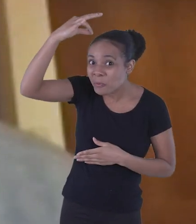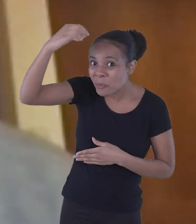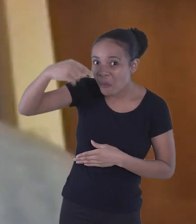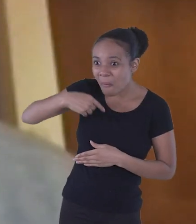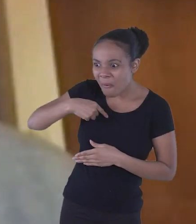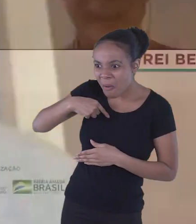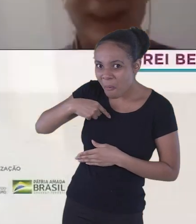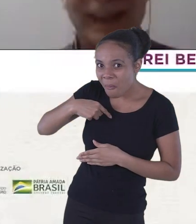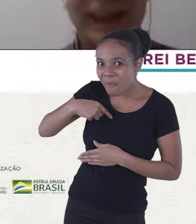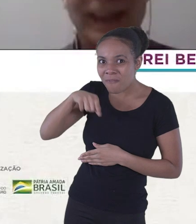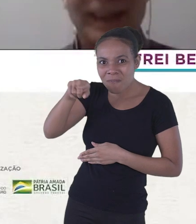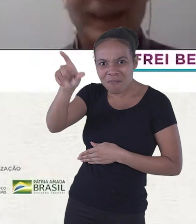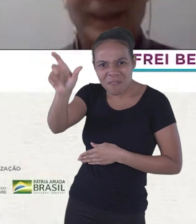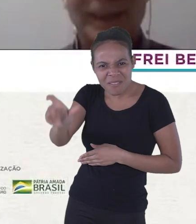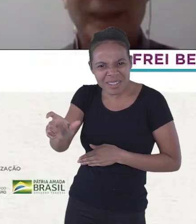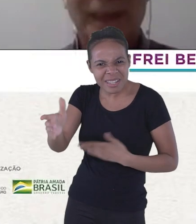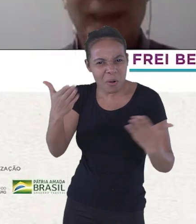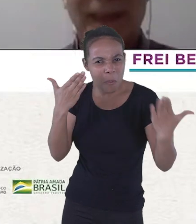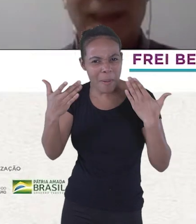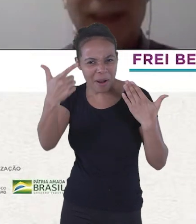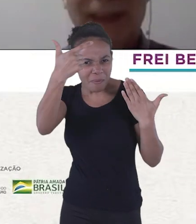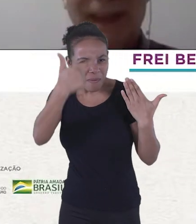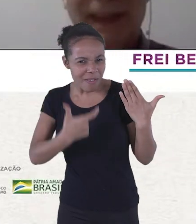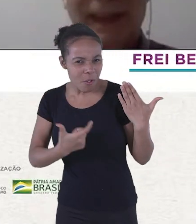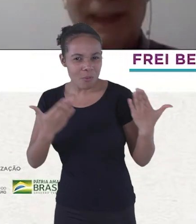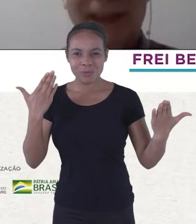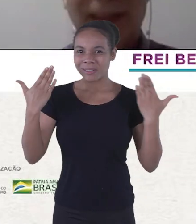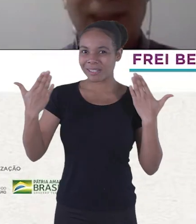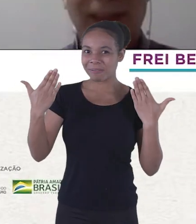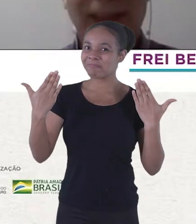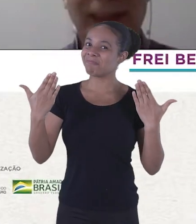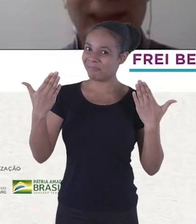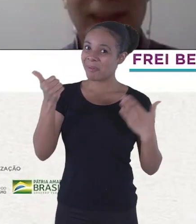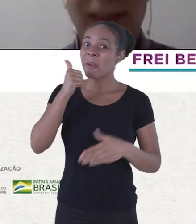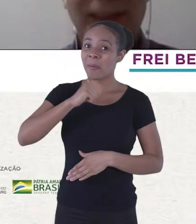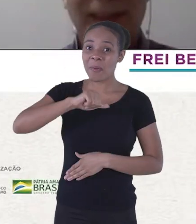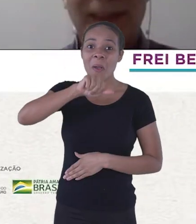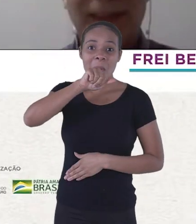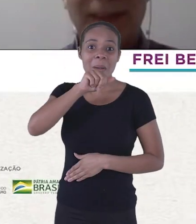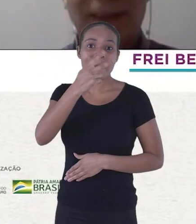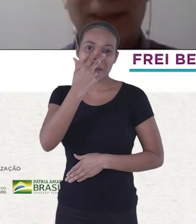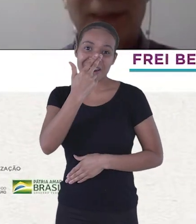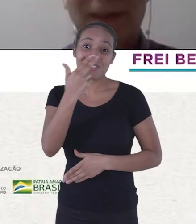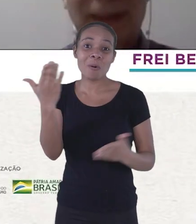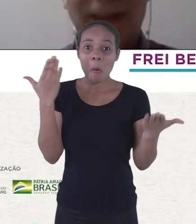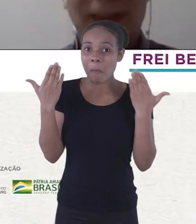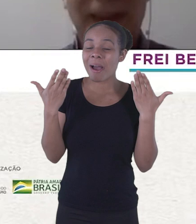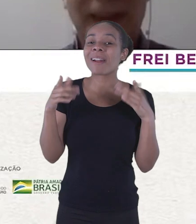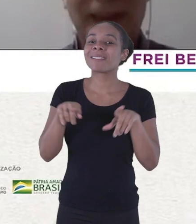Com o perdão da piada de mãe judia, mas, enfim.